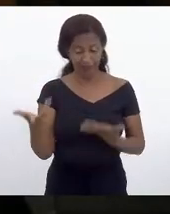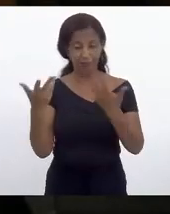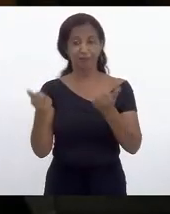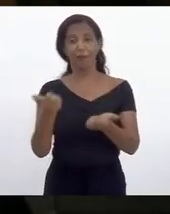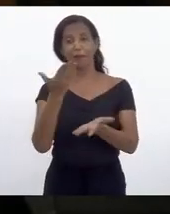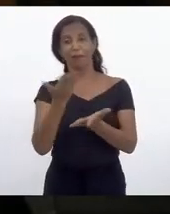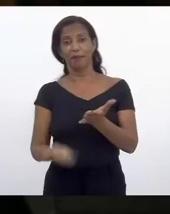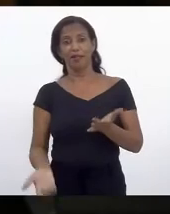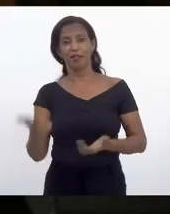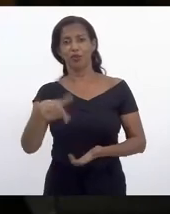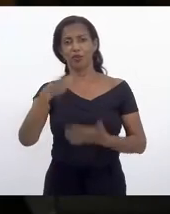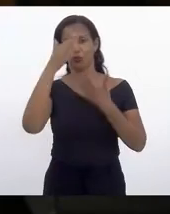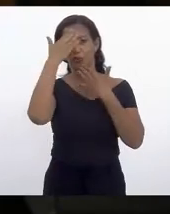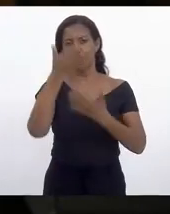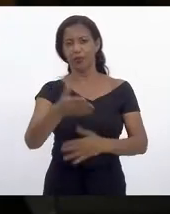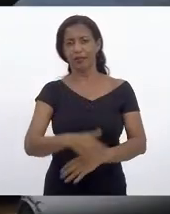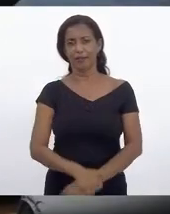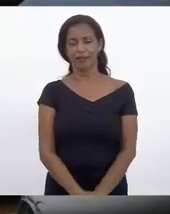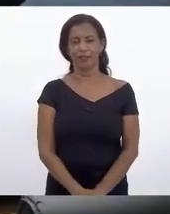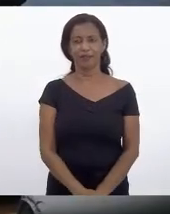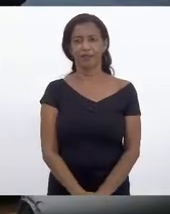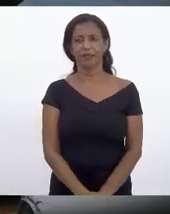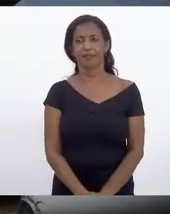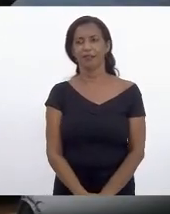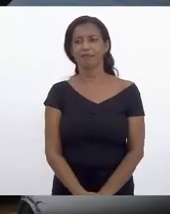perder de novo. Muito obrigado, senhora presidente.